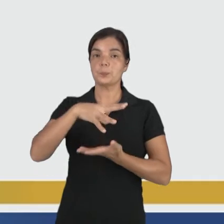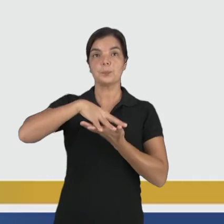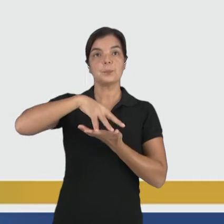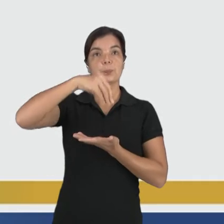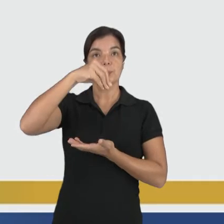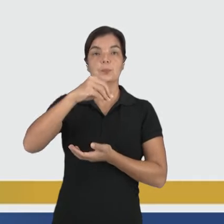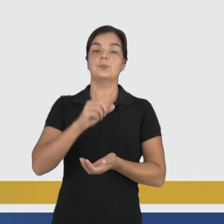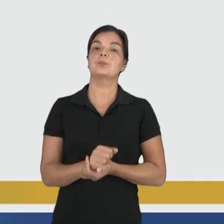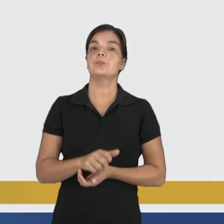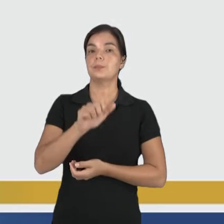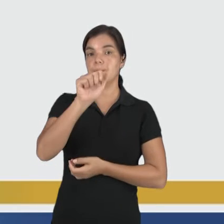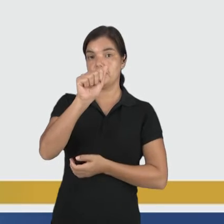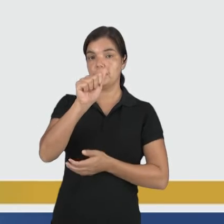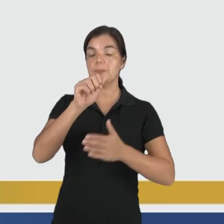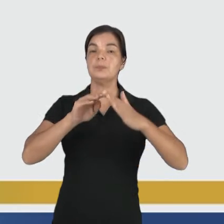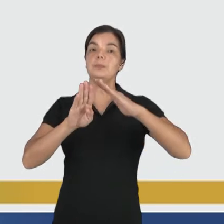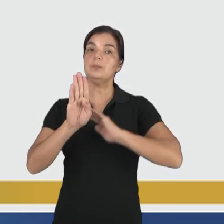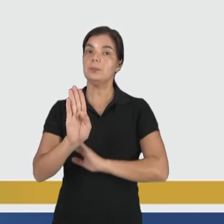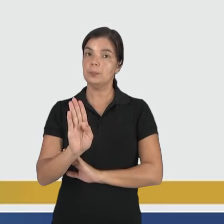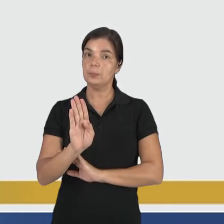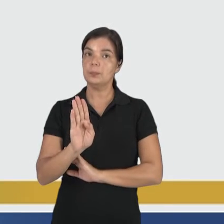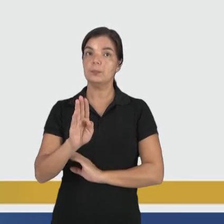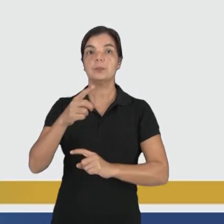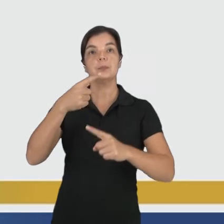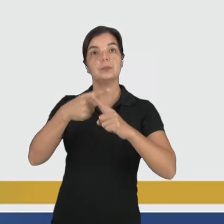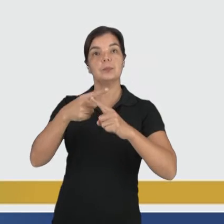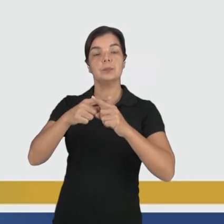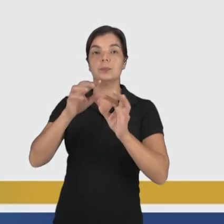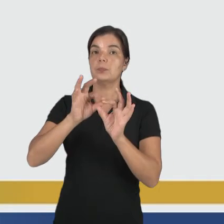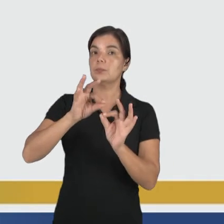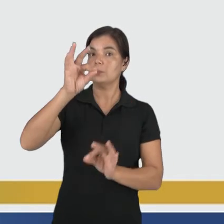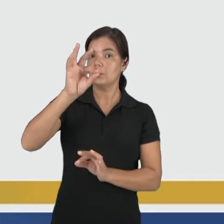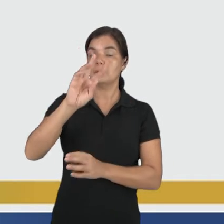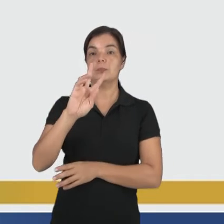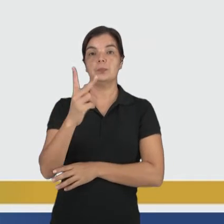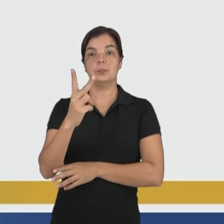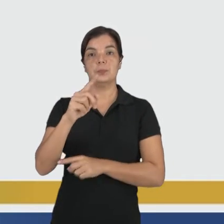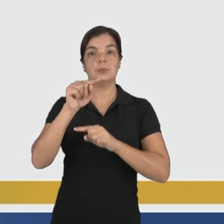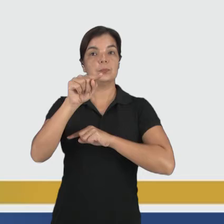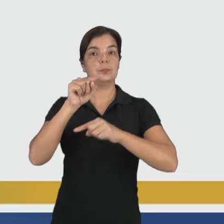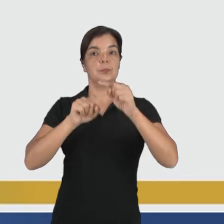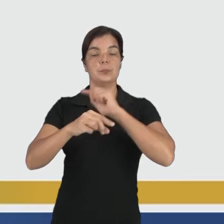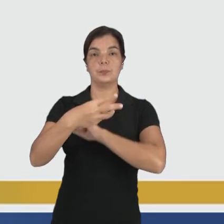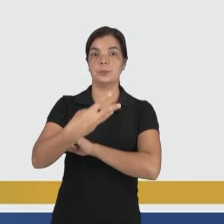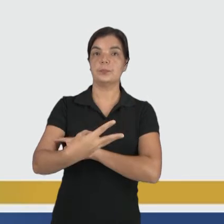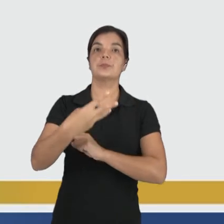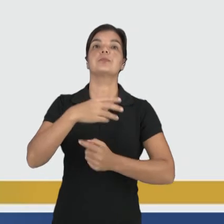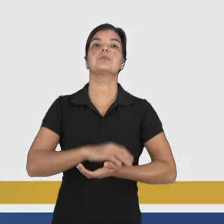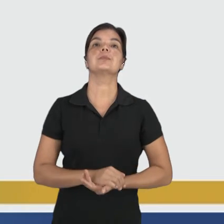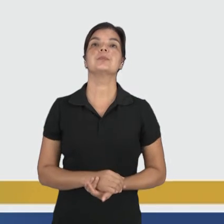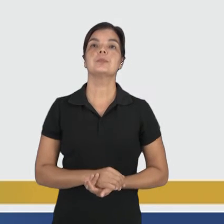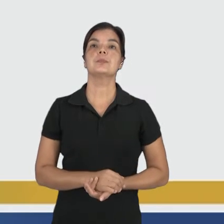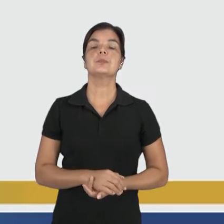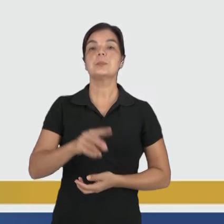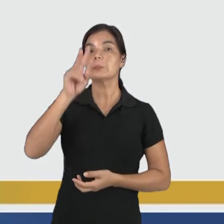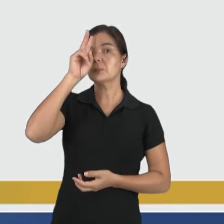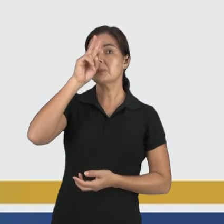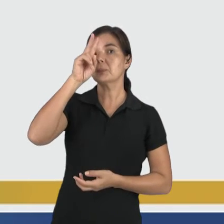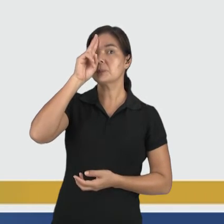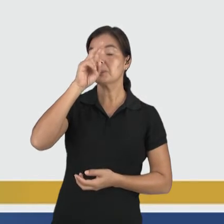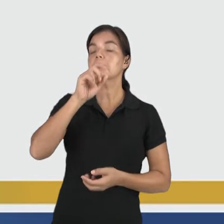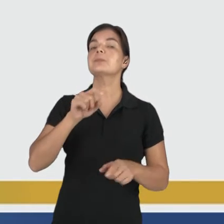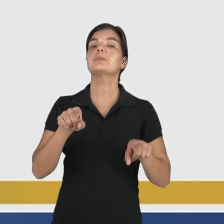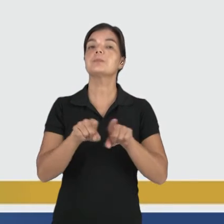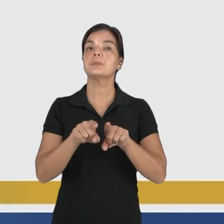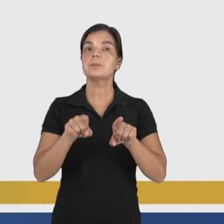igual à área da base vezes a altura dividido para 3. Lembrando lá um